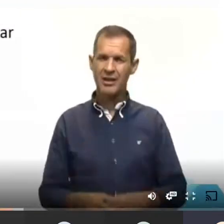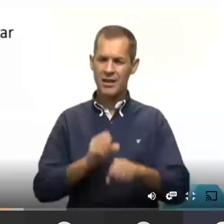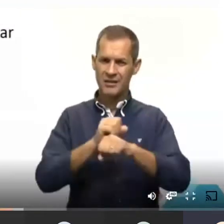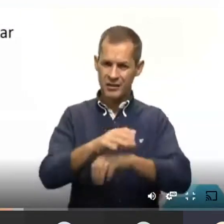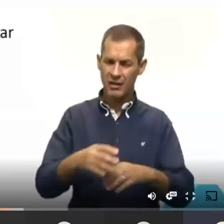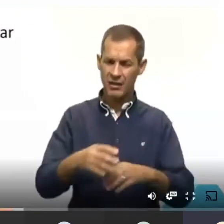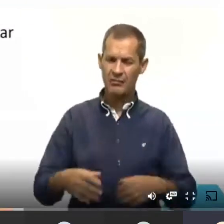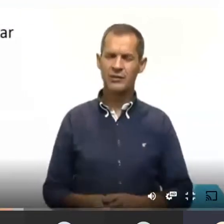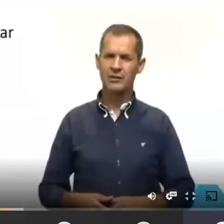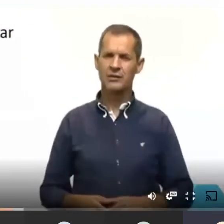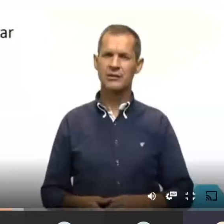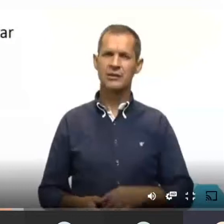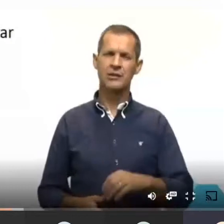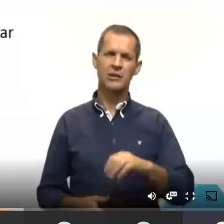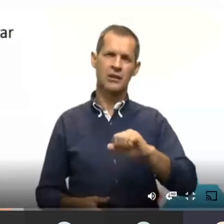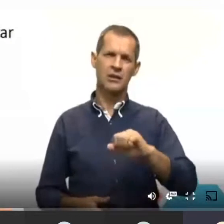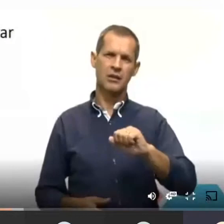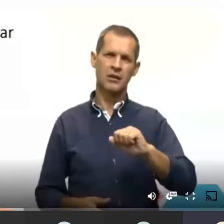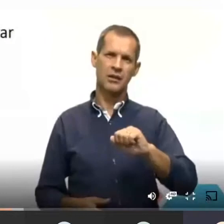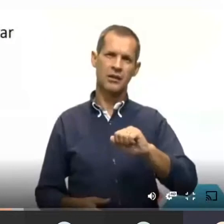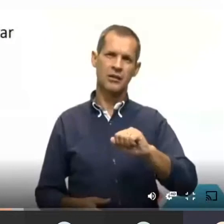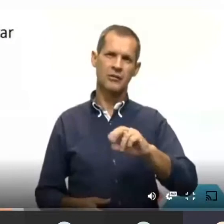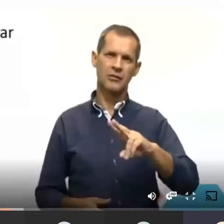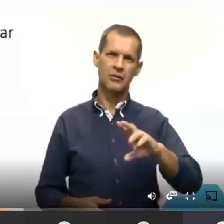nessa lâmina de acidente vascular encefálico?